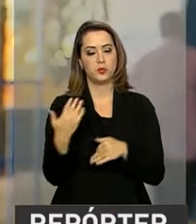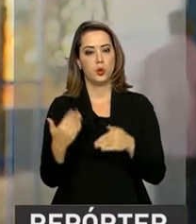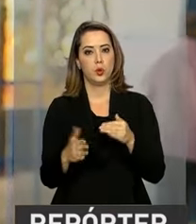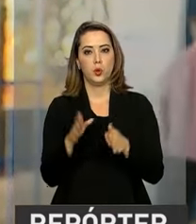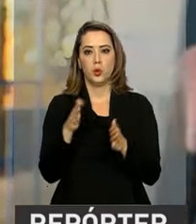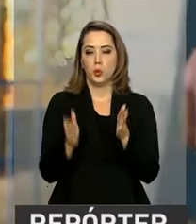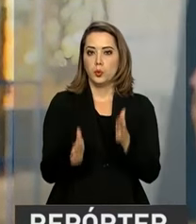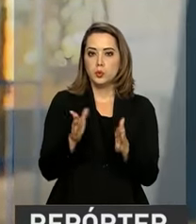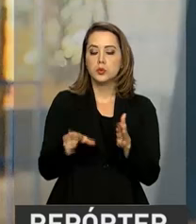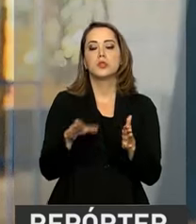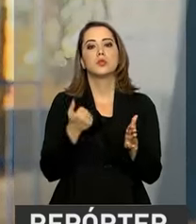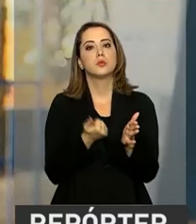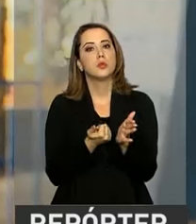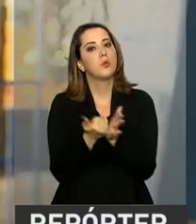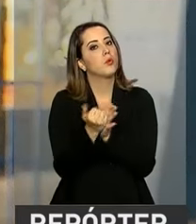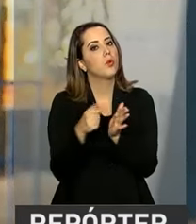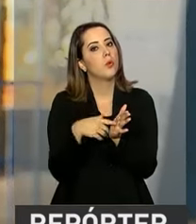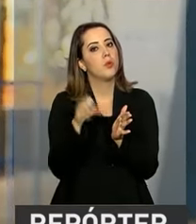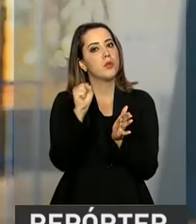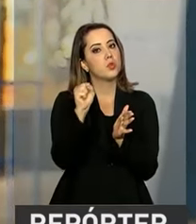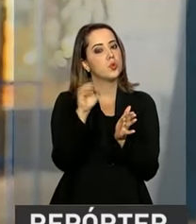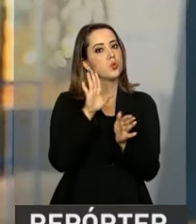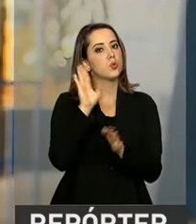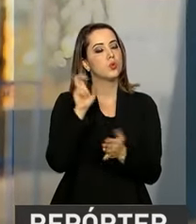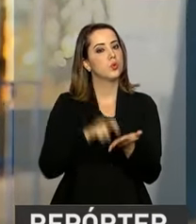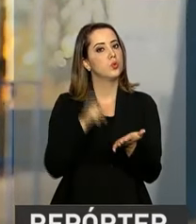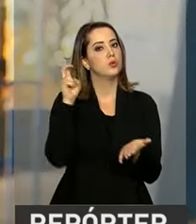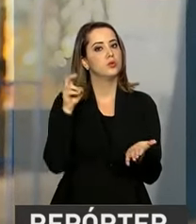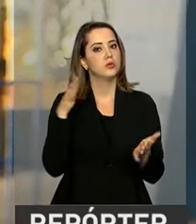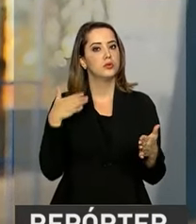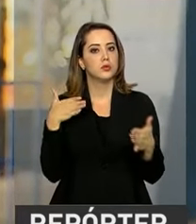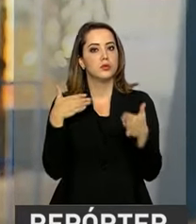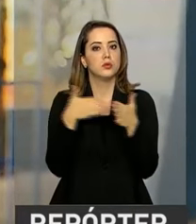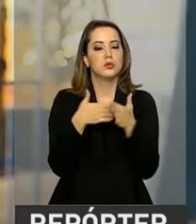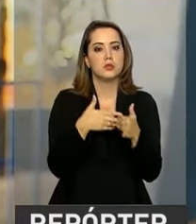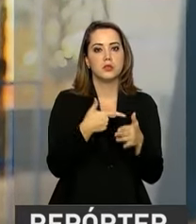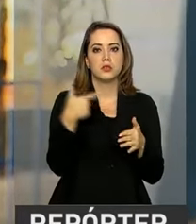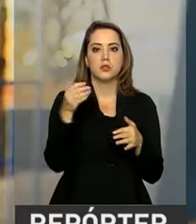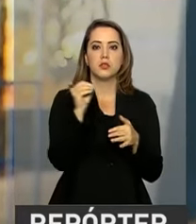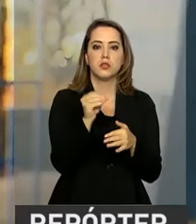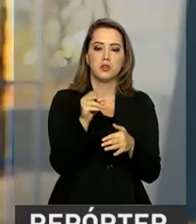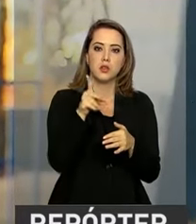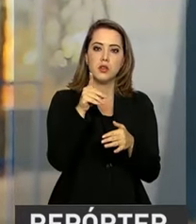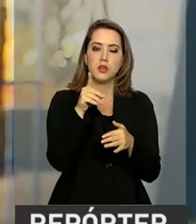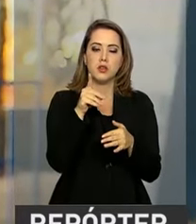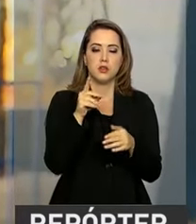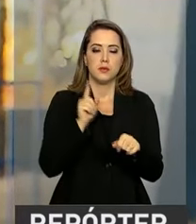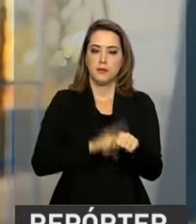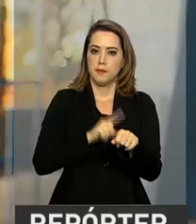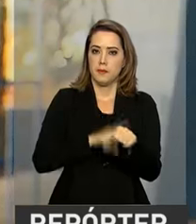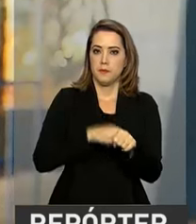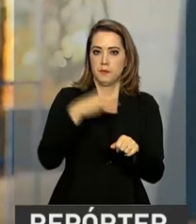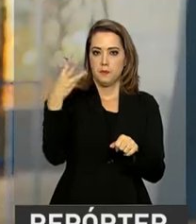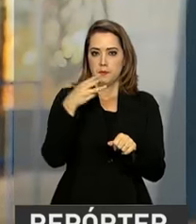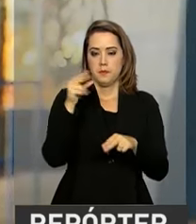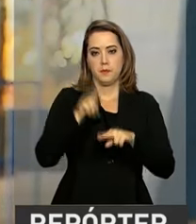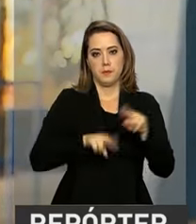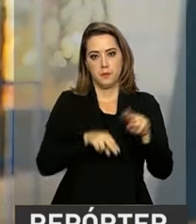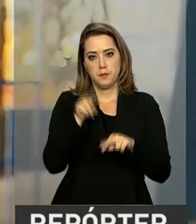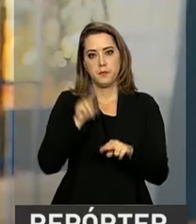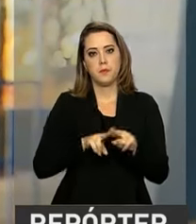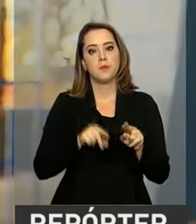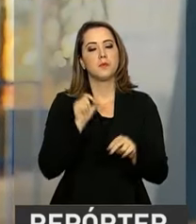realizar o teste começa às 8 horas da manhã e vai até às 20 horas do dia 3 de julho desta vez os